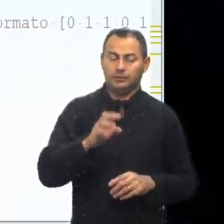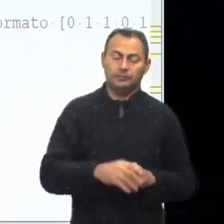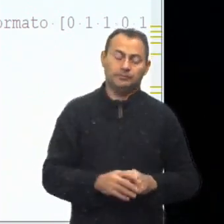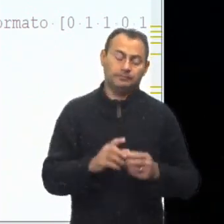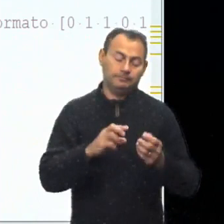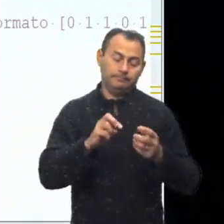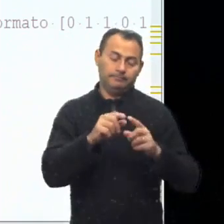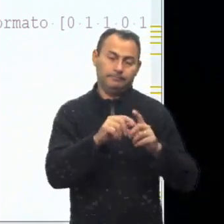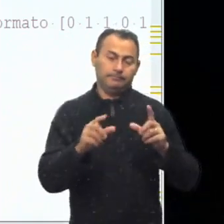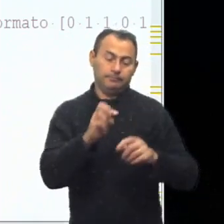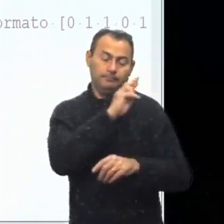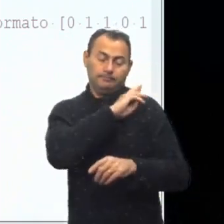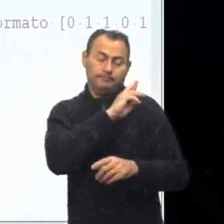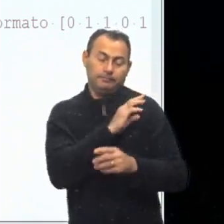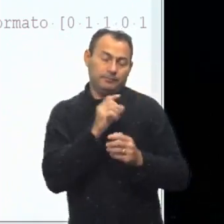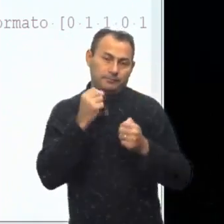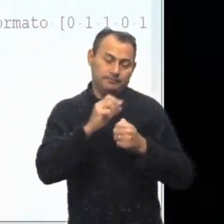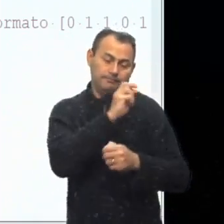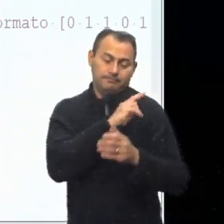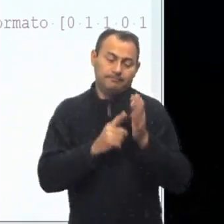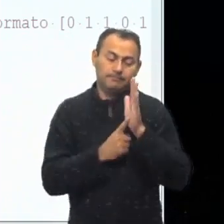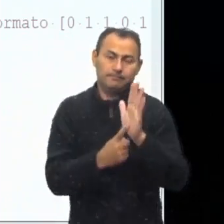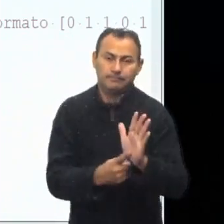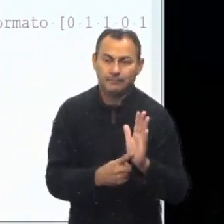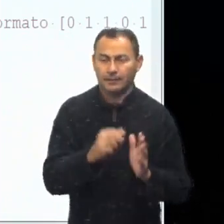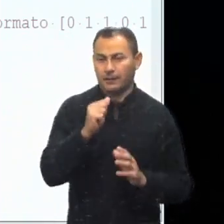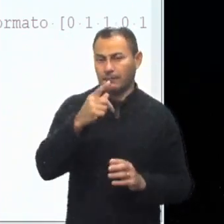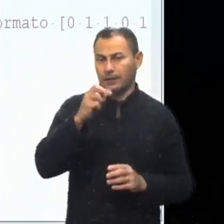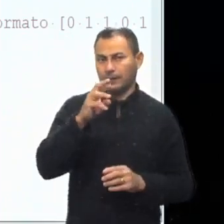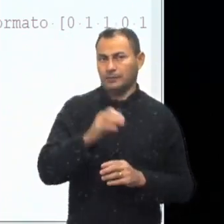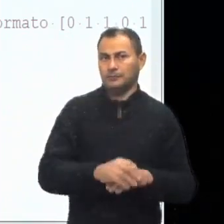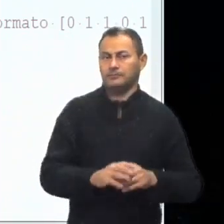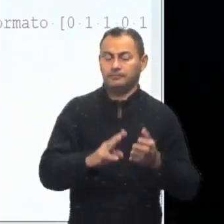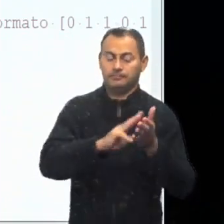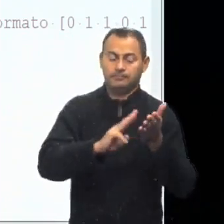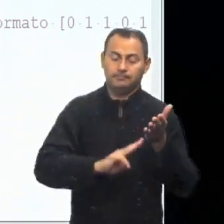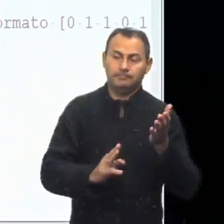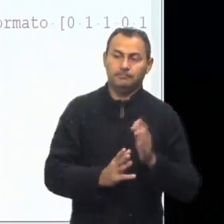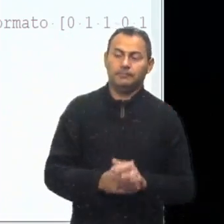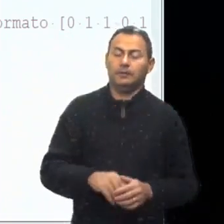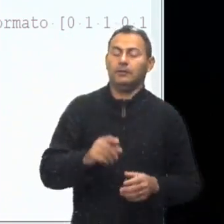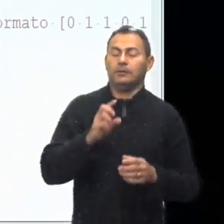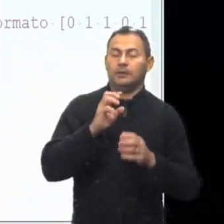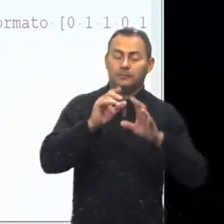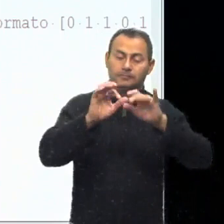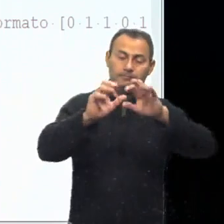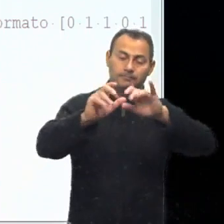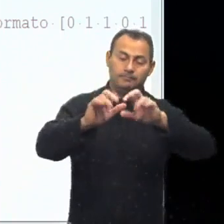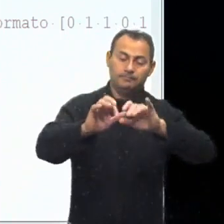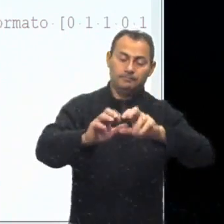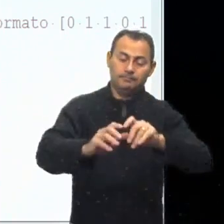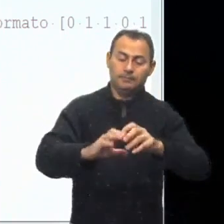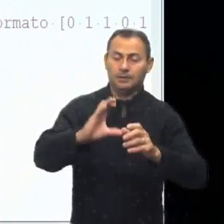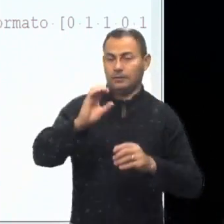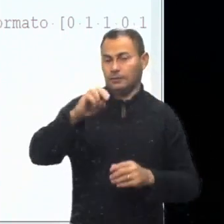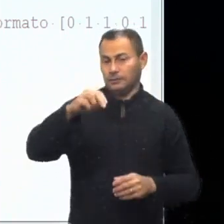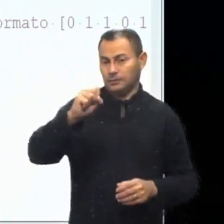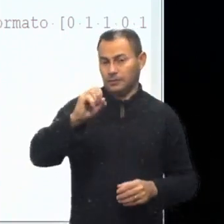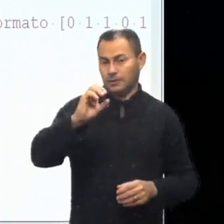por fazer aparecer primeiro essa mensagem e o que eu digitar lá no